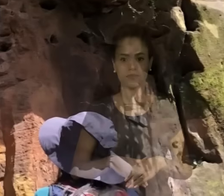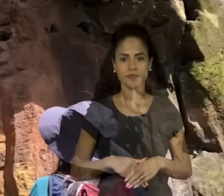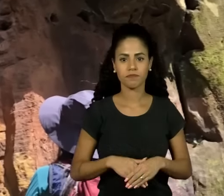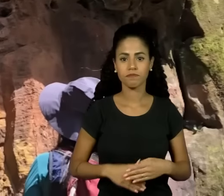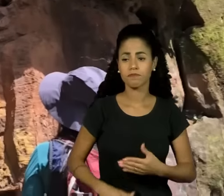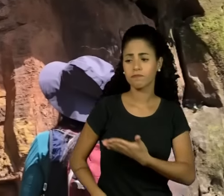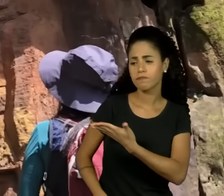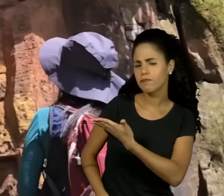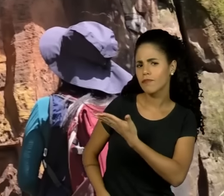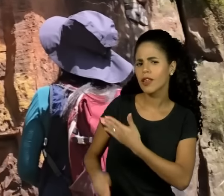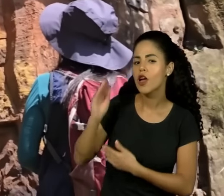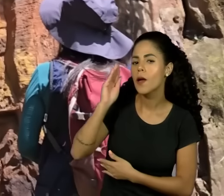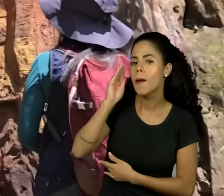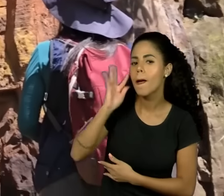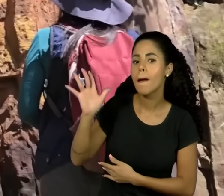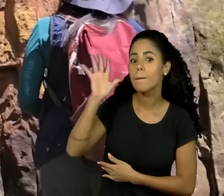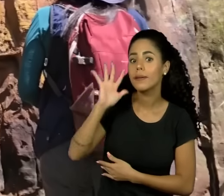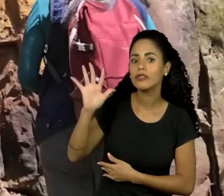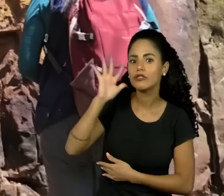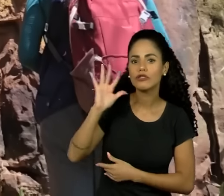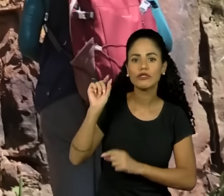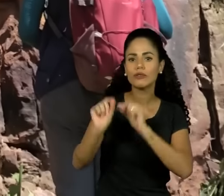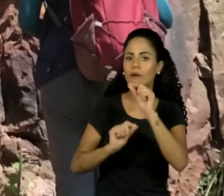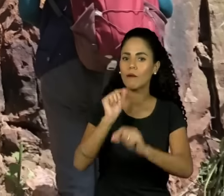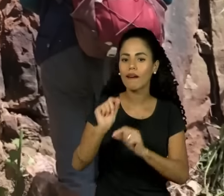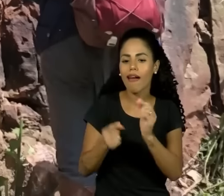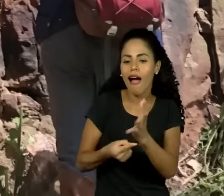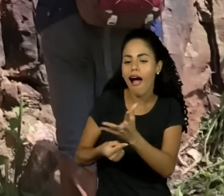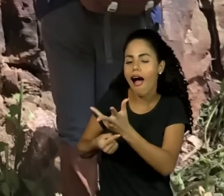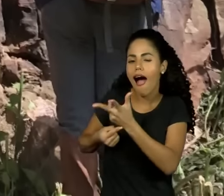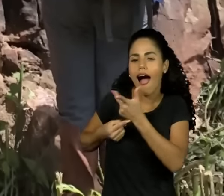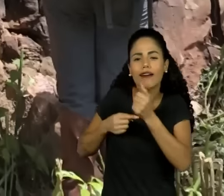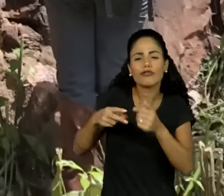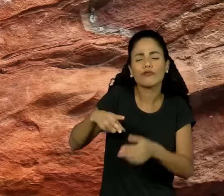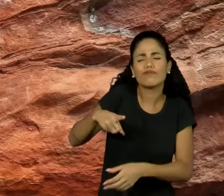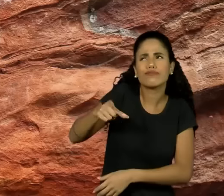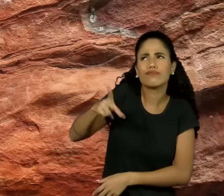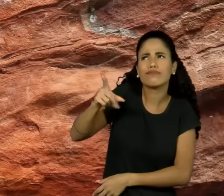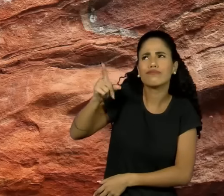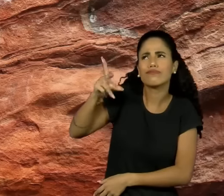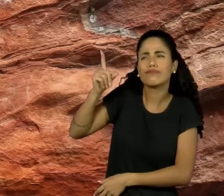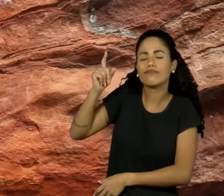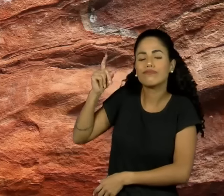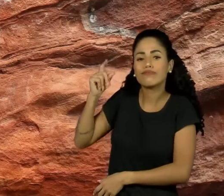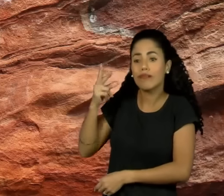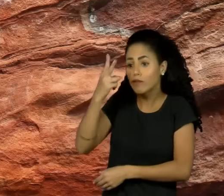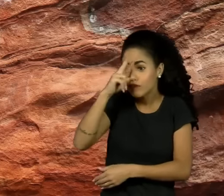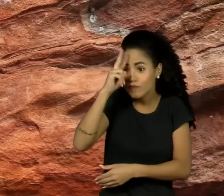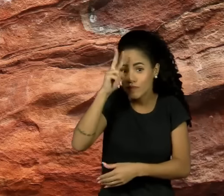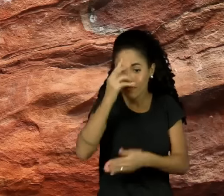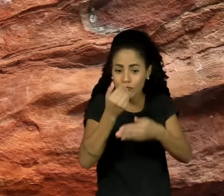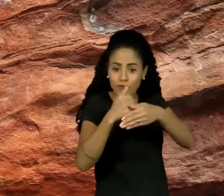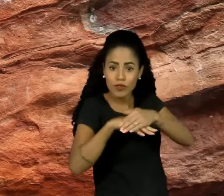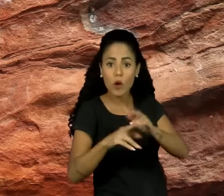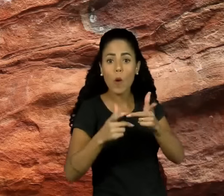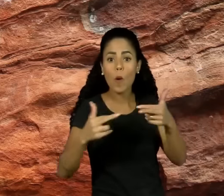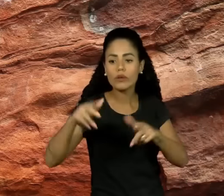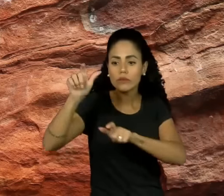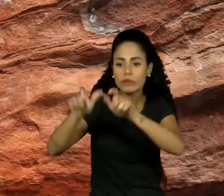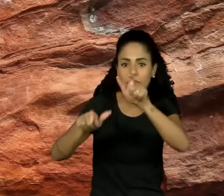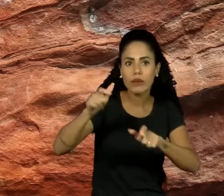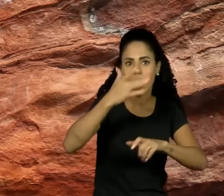Imagine ter acesso à arte rupestre de sítios arqueológicos que guardam a história de alguns dos primeiros humanos